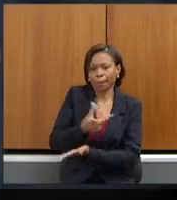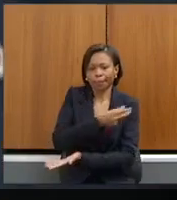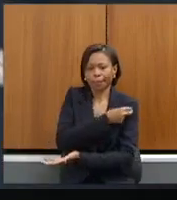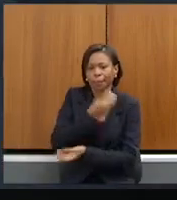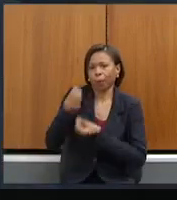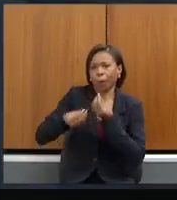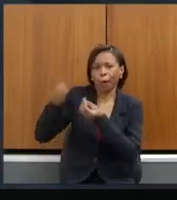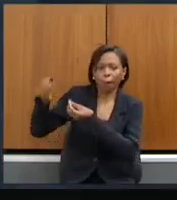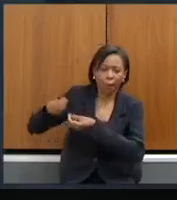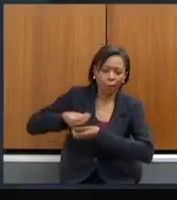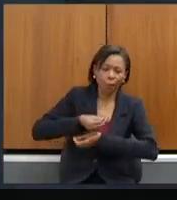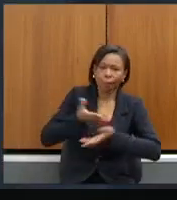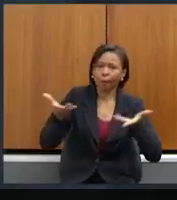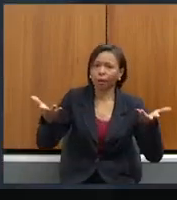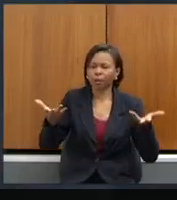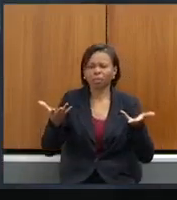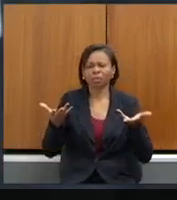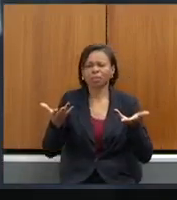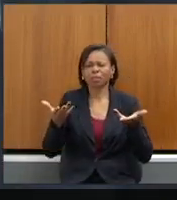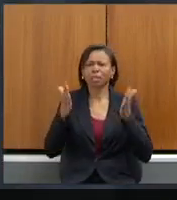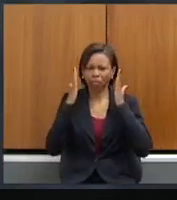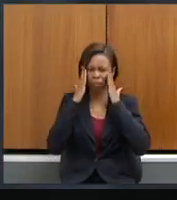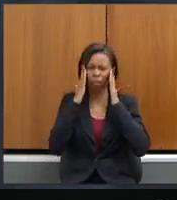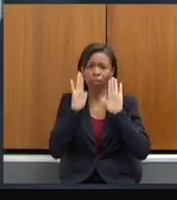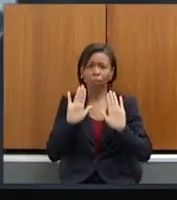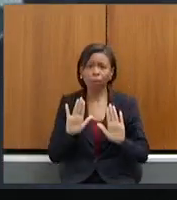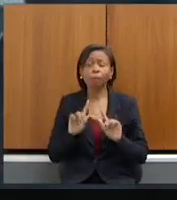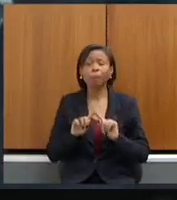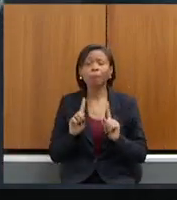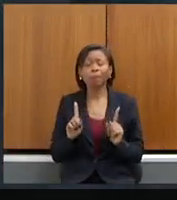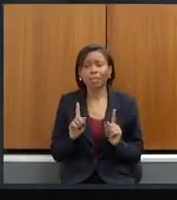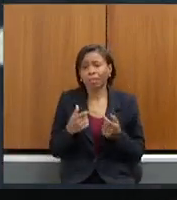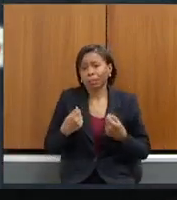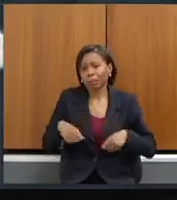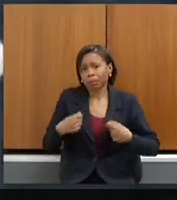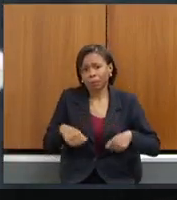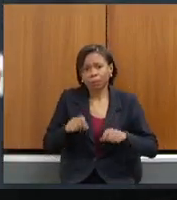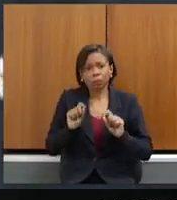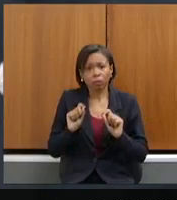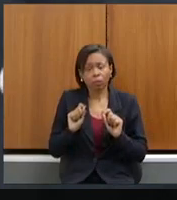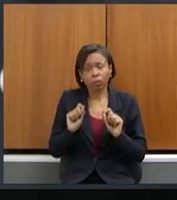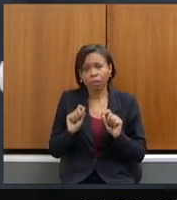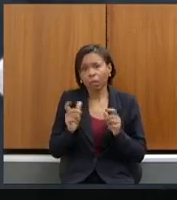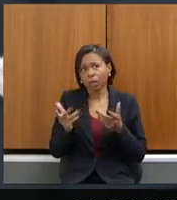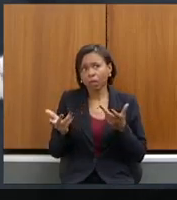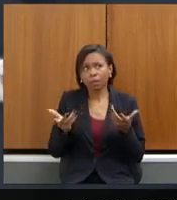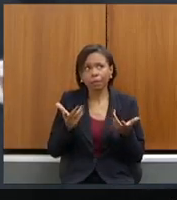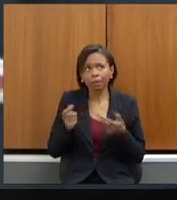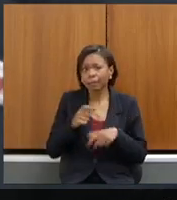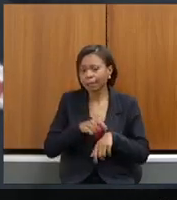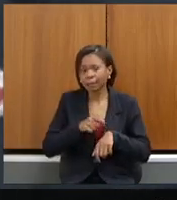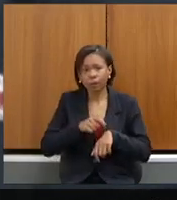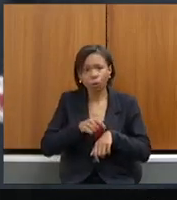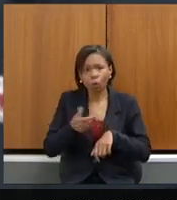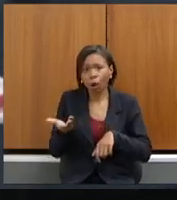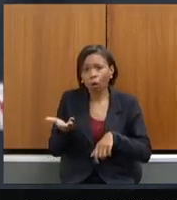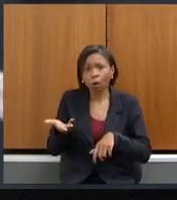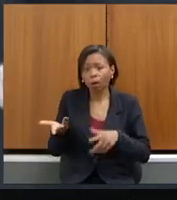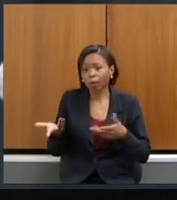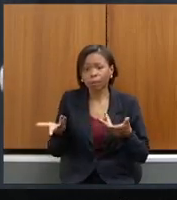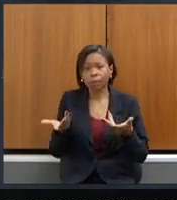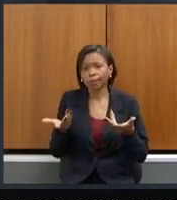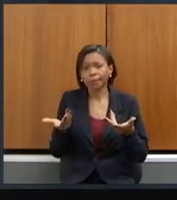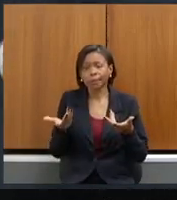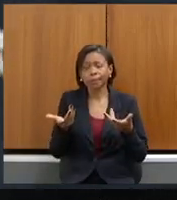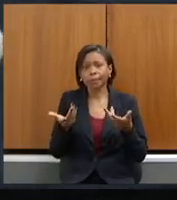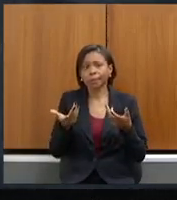chegar tem uma assinar a gente sabe disso mas está nos precisamos muito nessa hora uma hora de subserviência